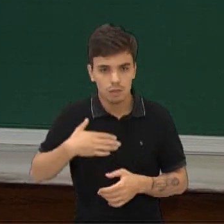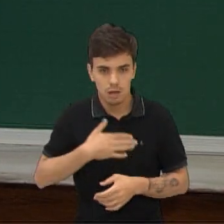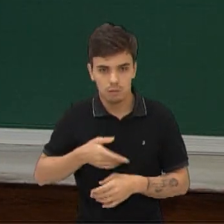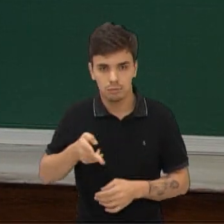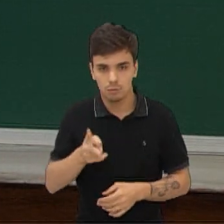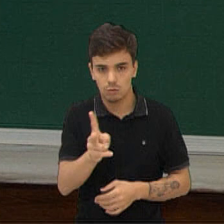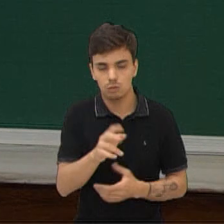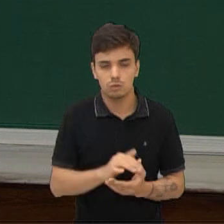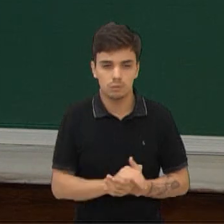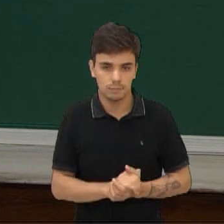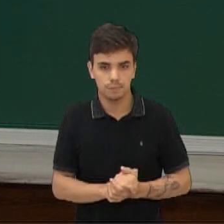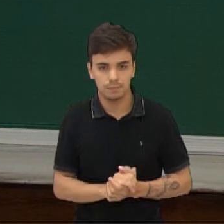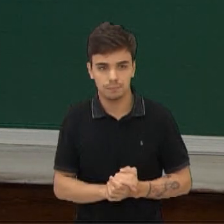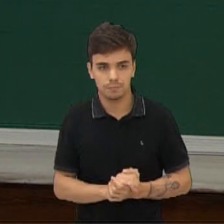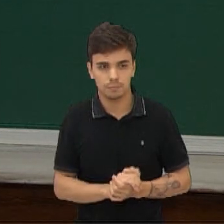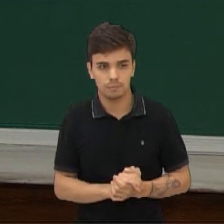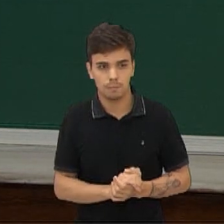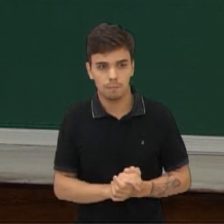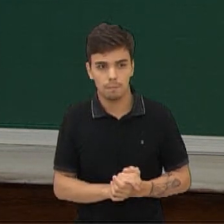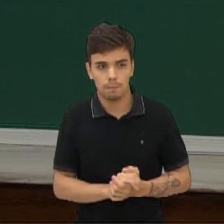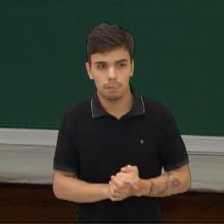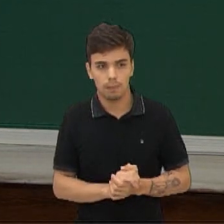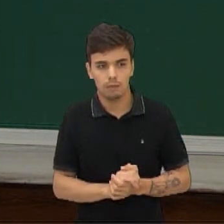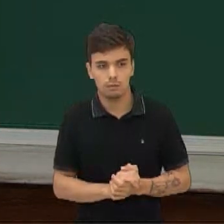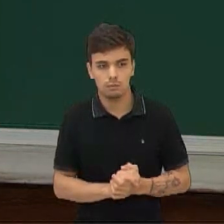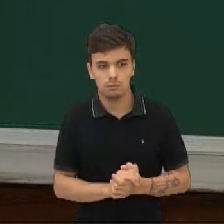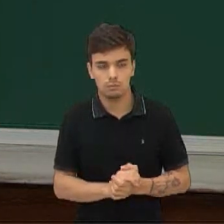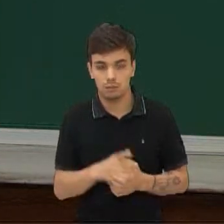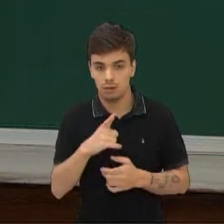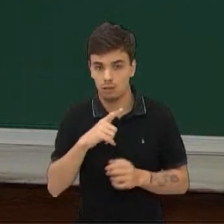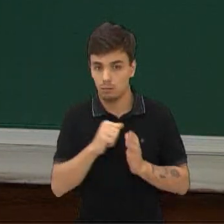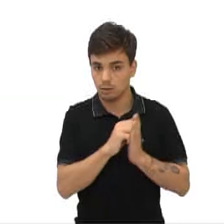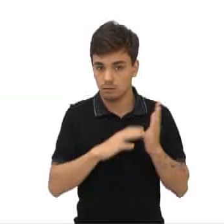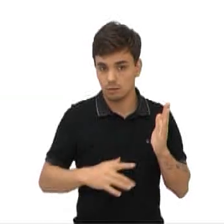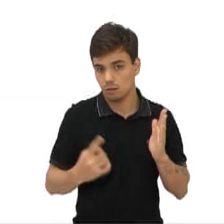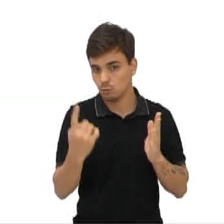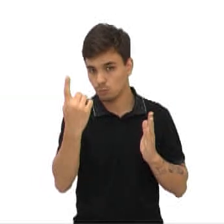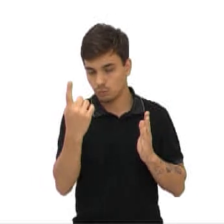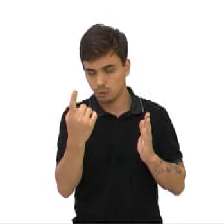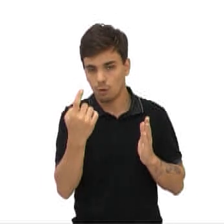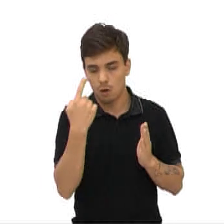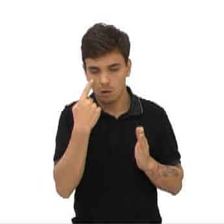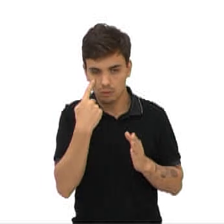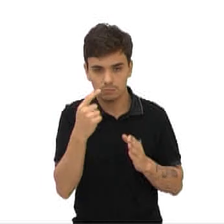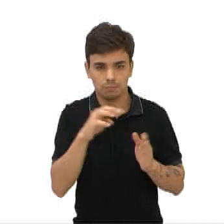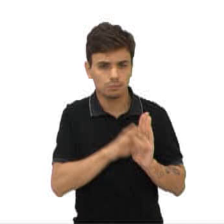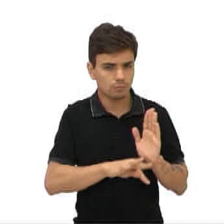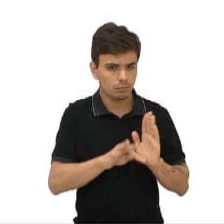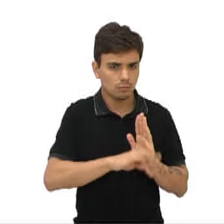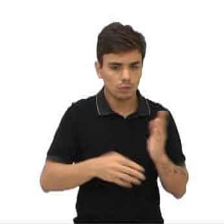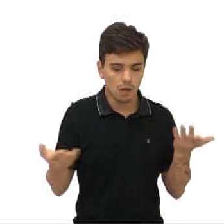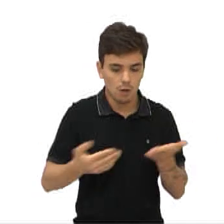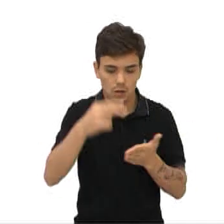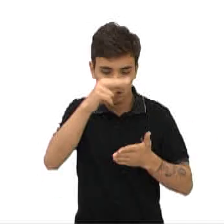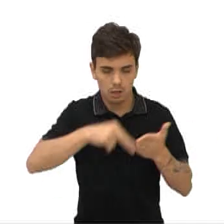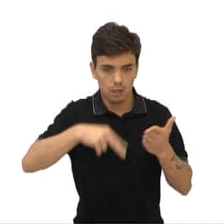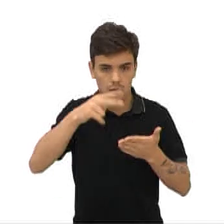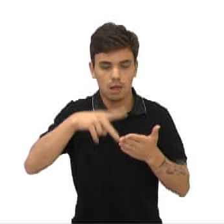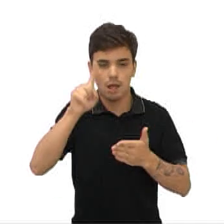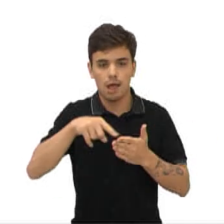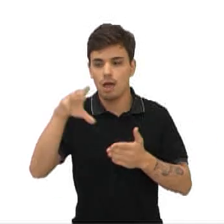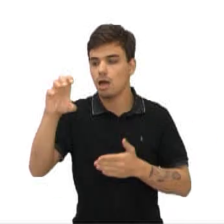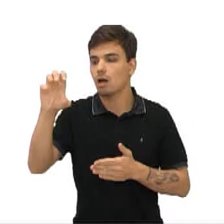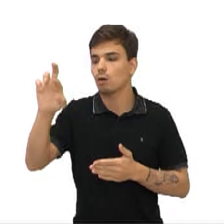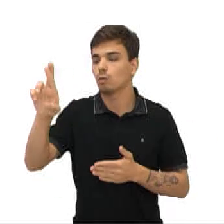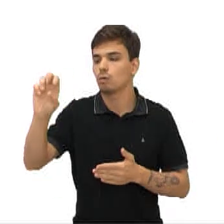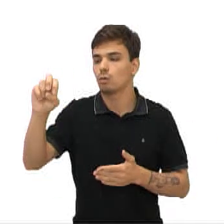continuar aqui lendo esse nosso texto? Vamos lá. Tem um exercício 1. O texto que a gente está lendo é uma